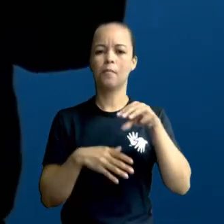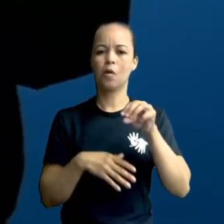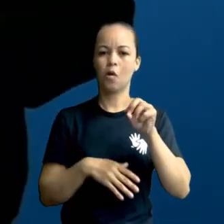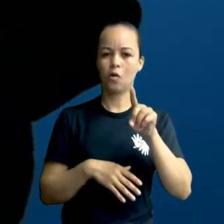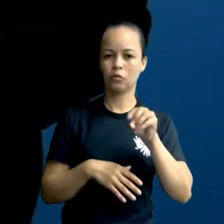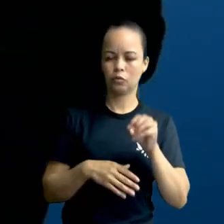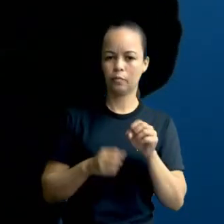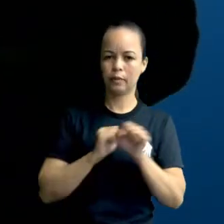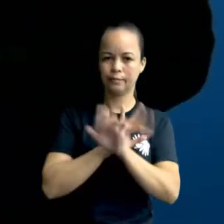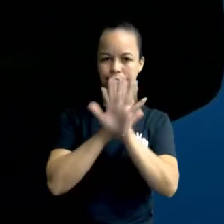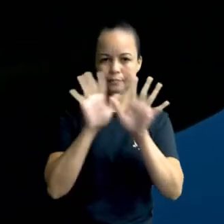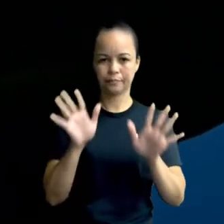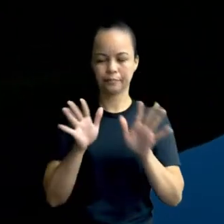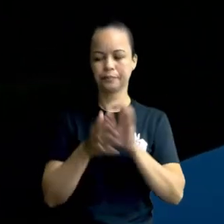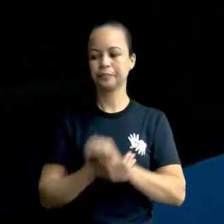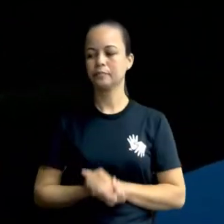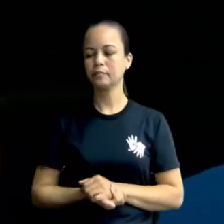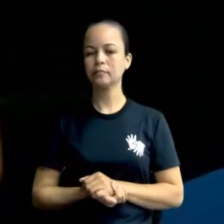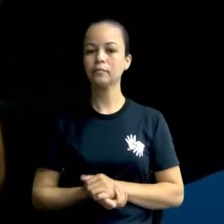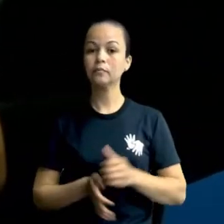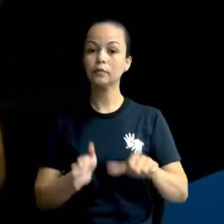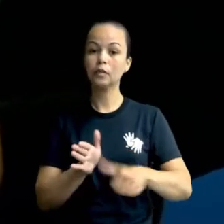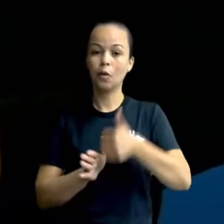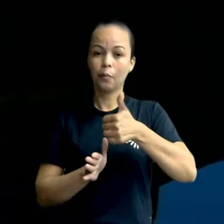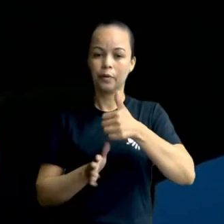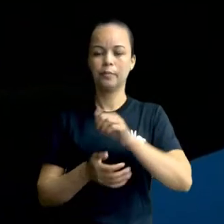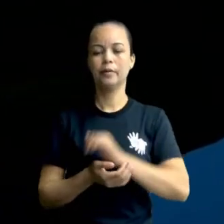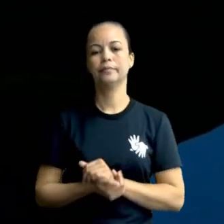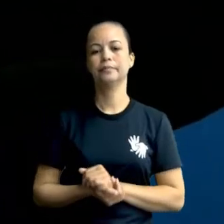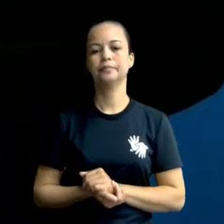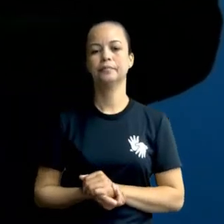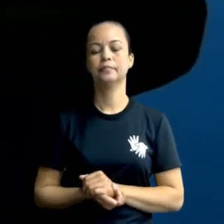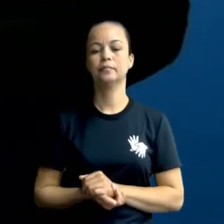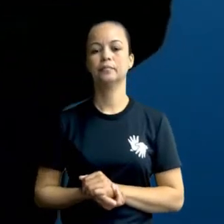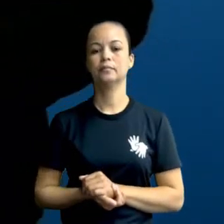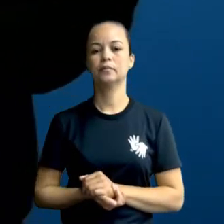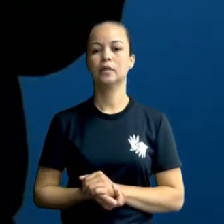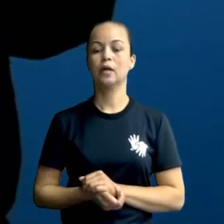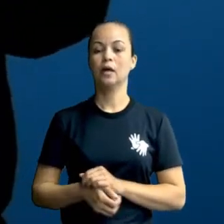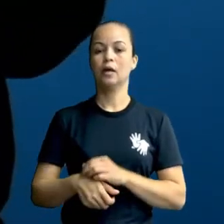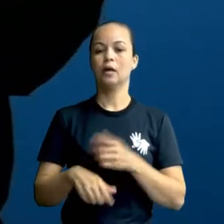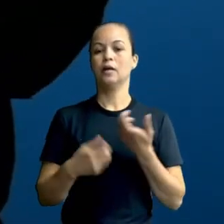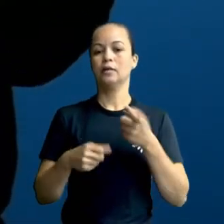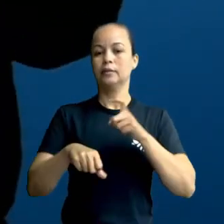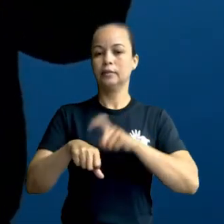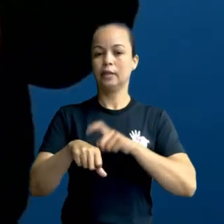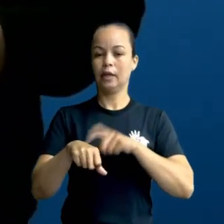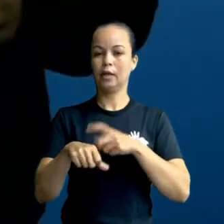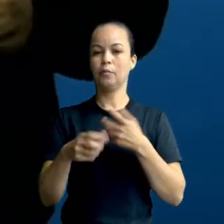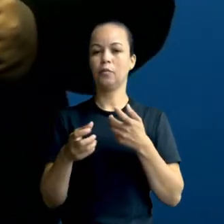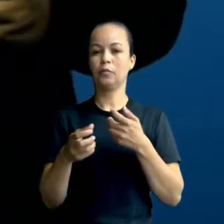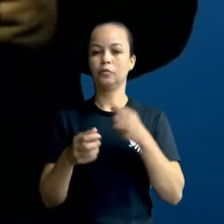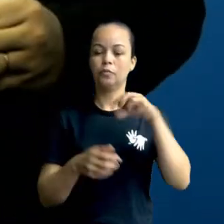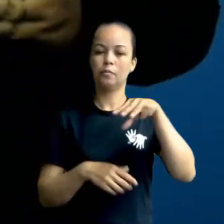Bem declaradamente. Primeiro deles, tempo do modo